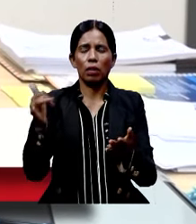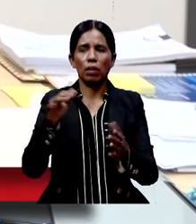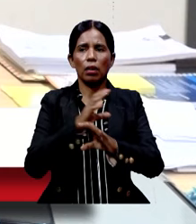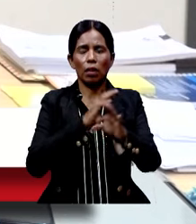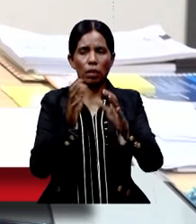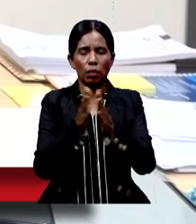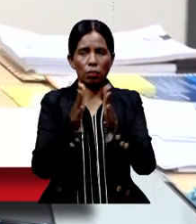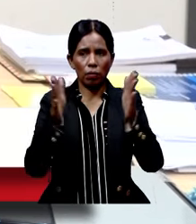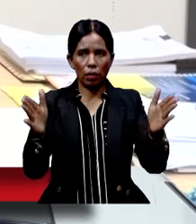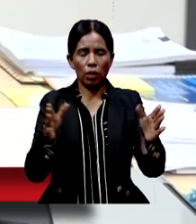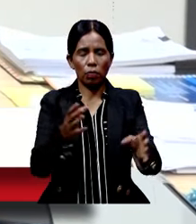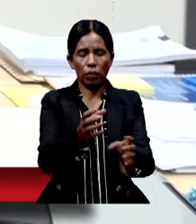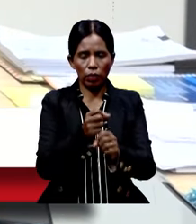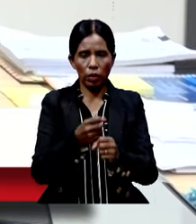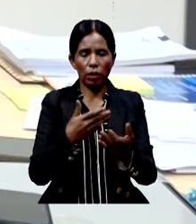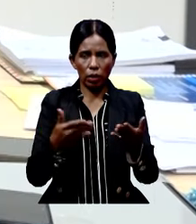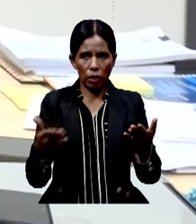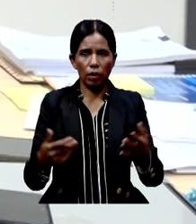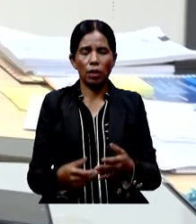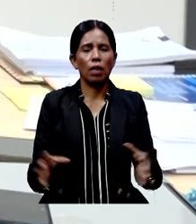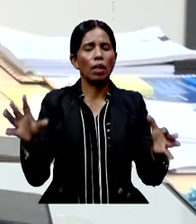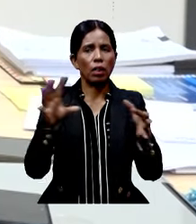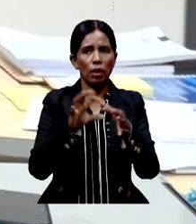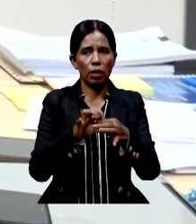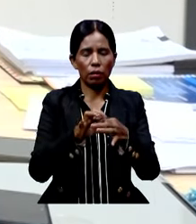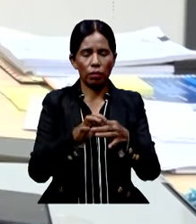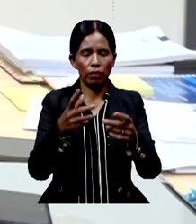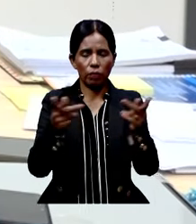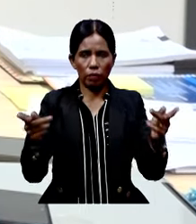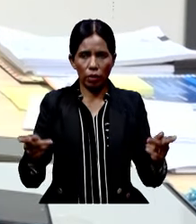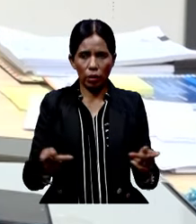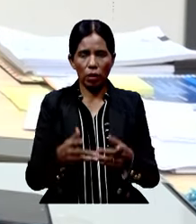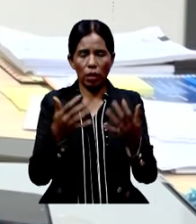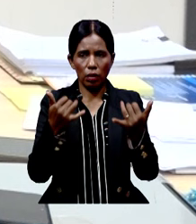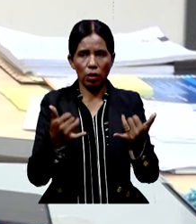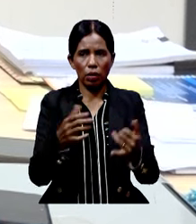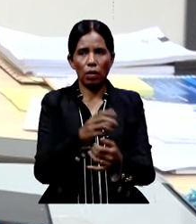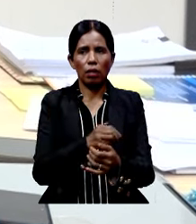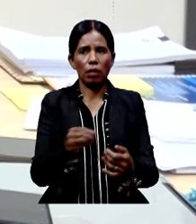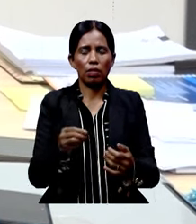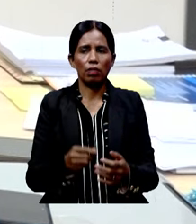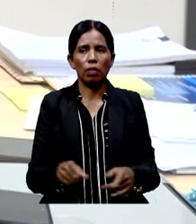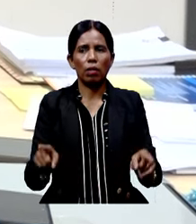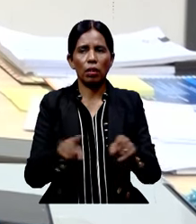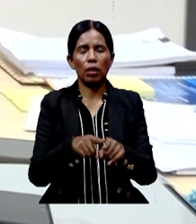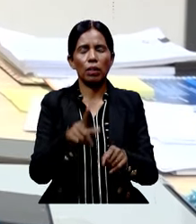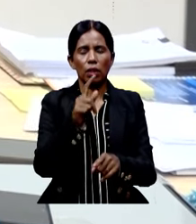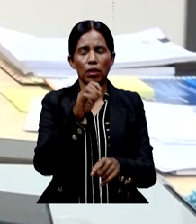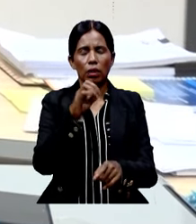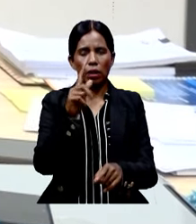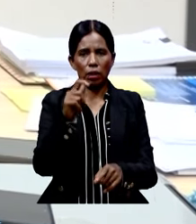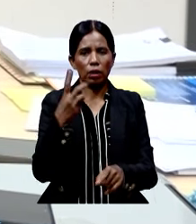kareta bot ne makat mai tula sasan ora liga fila fale armazena ne makai agora engrafamento mosu ane se dit ne bane